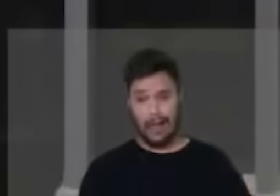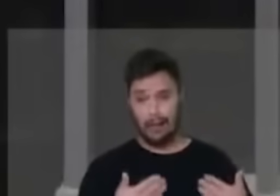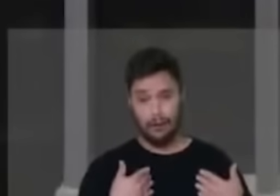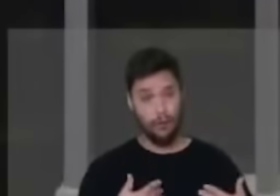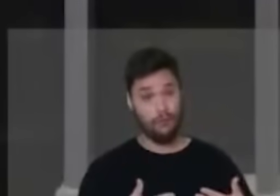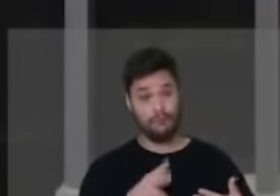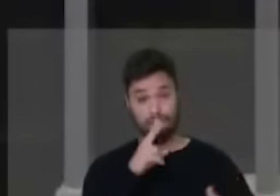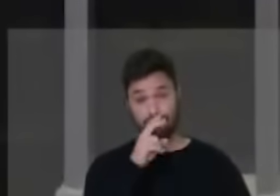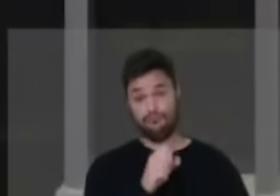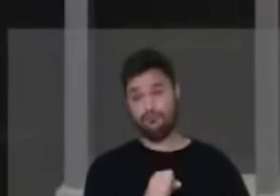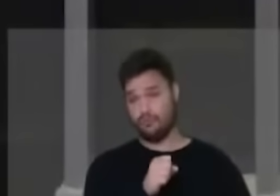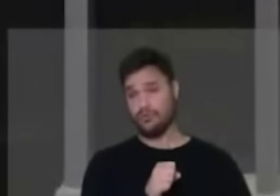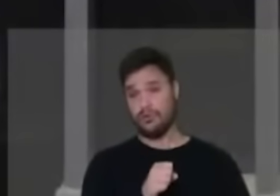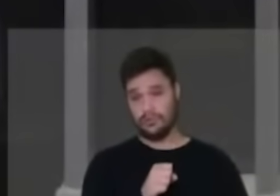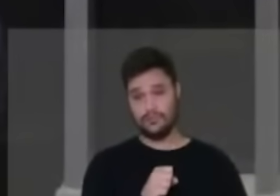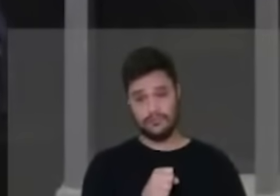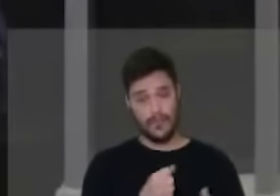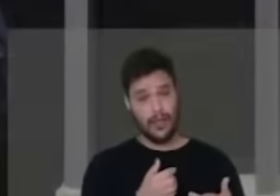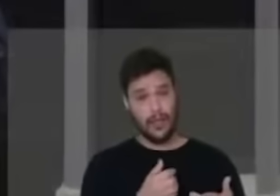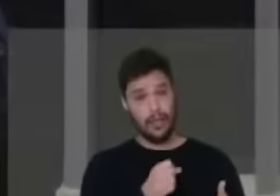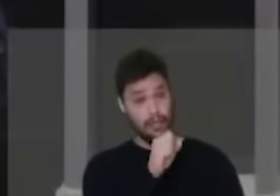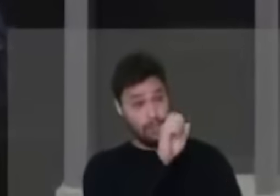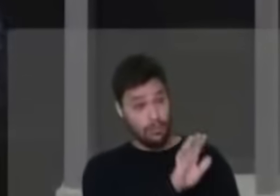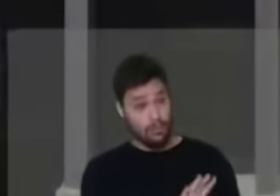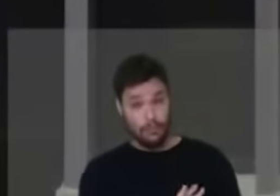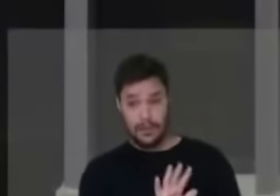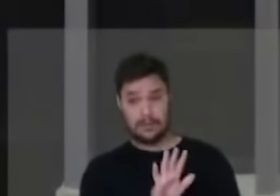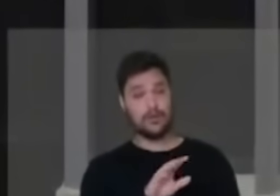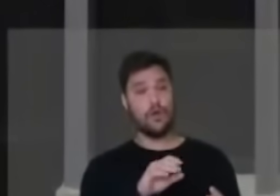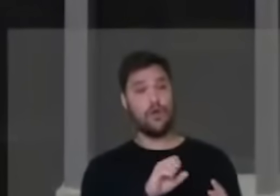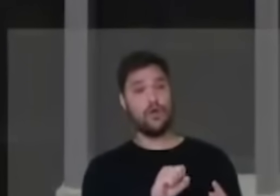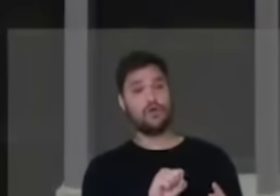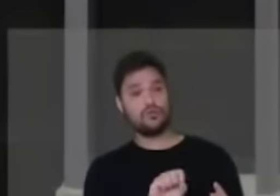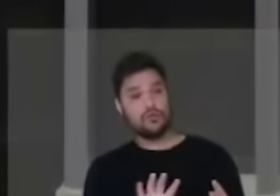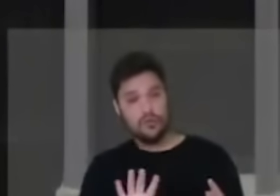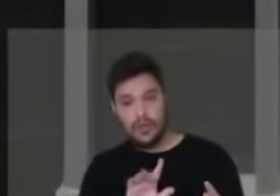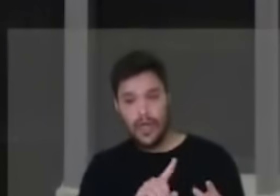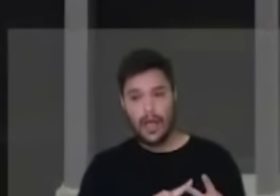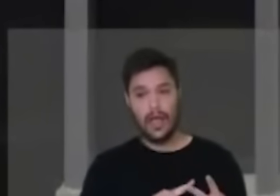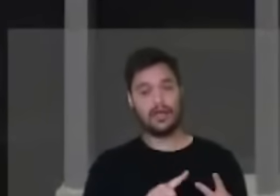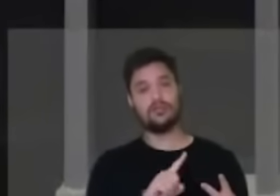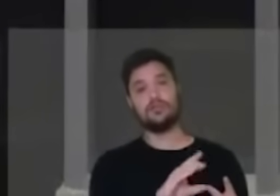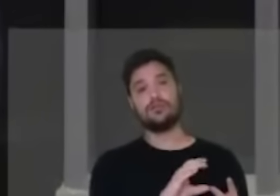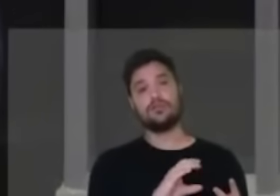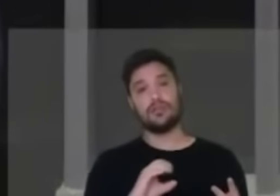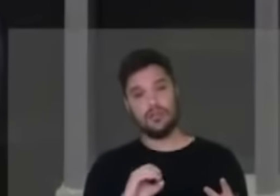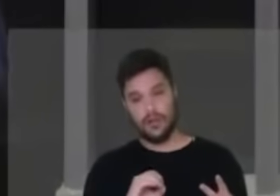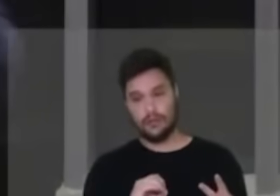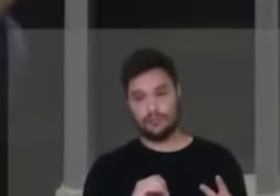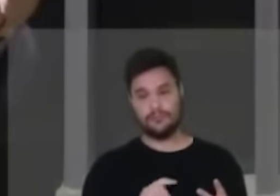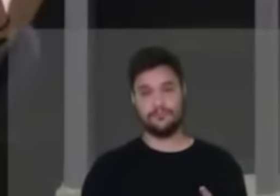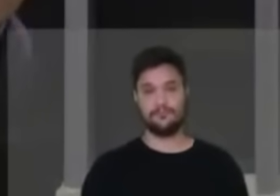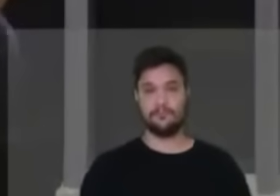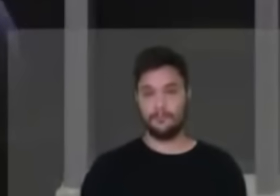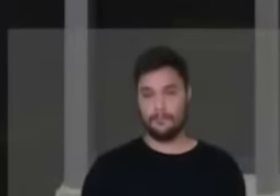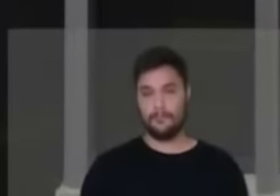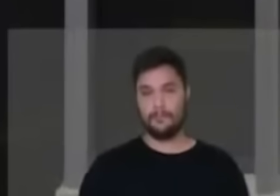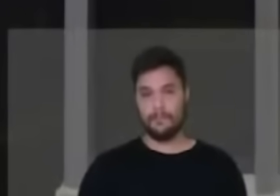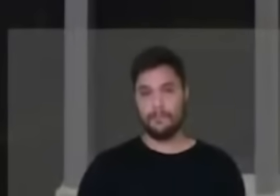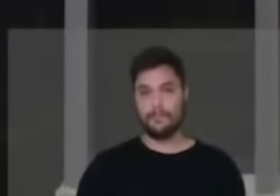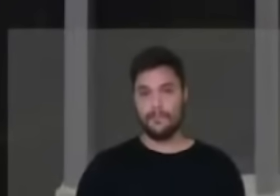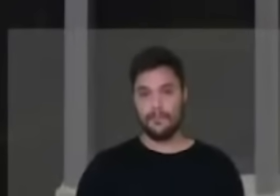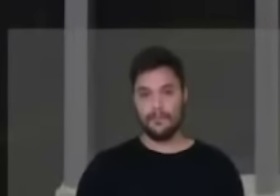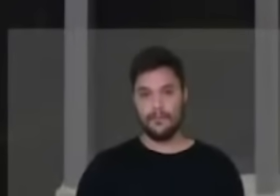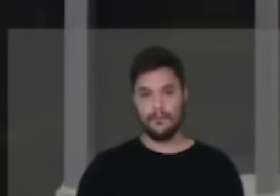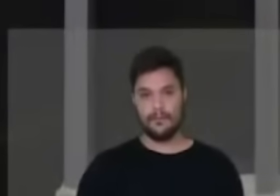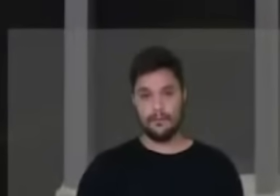grande parte do país, no Sudeste, no Centro-Oeste. É óbvio